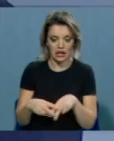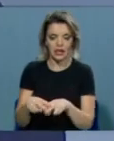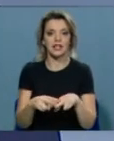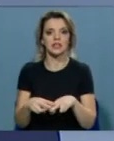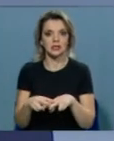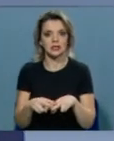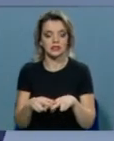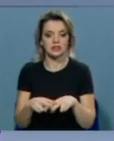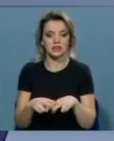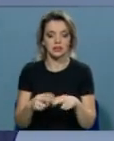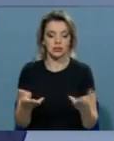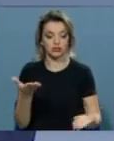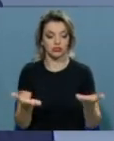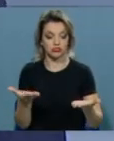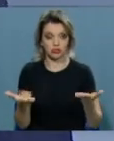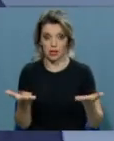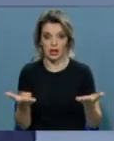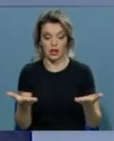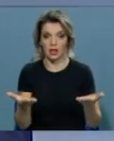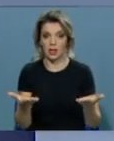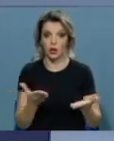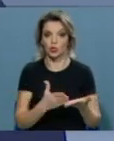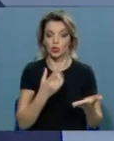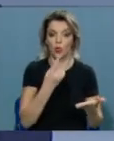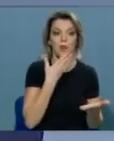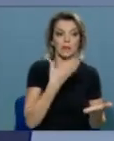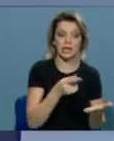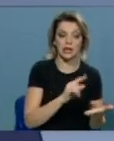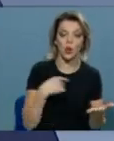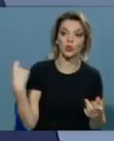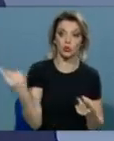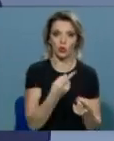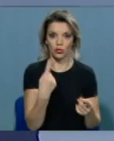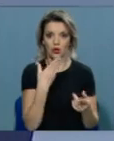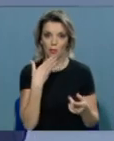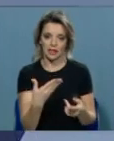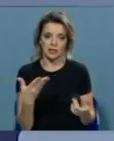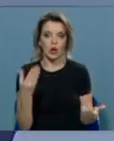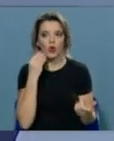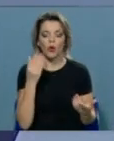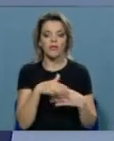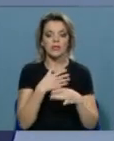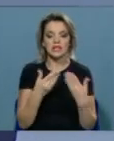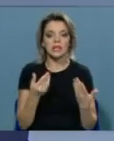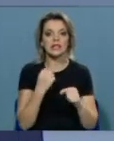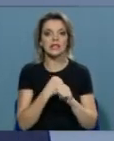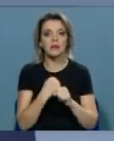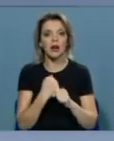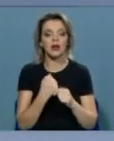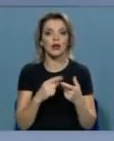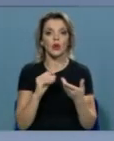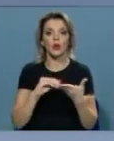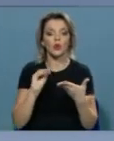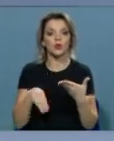estudo de cá todo o papo não vai ser não vai ser só o outro ir você todos como é que tu vais operacionalizar